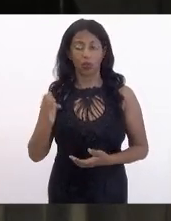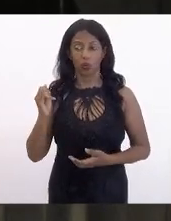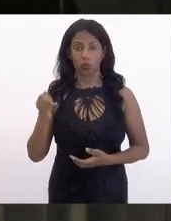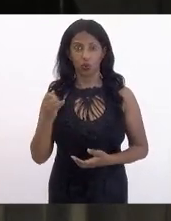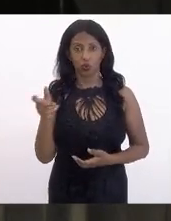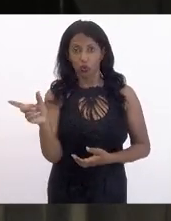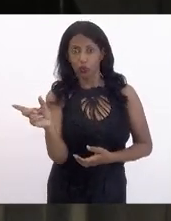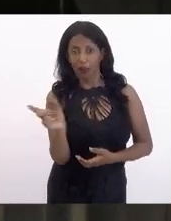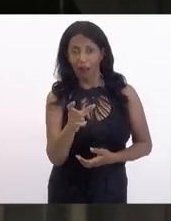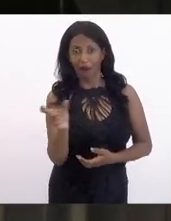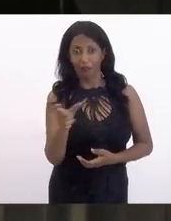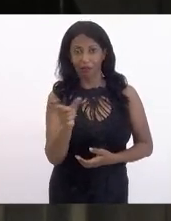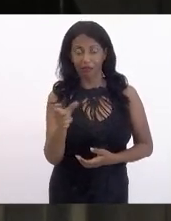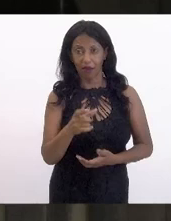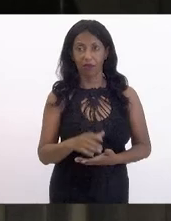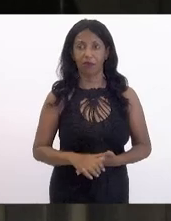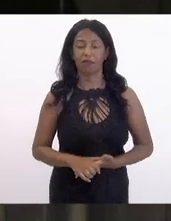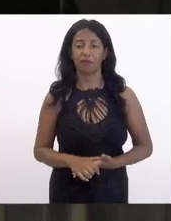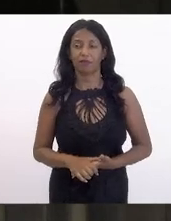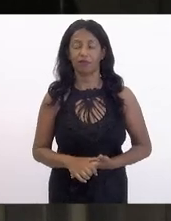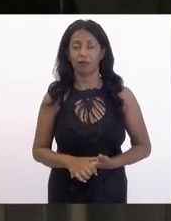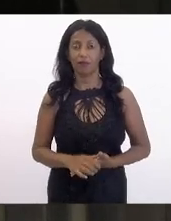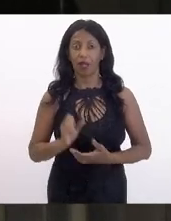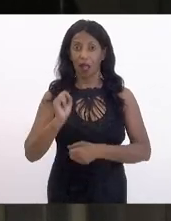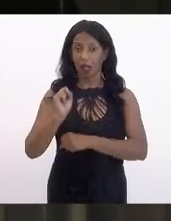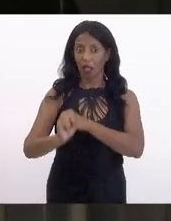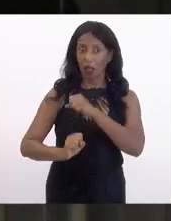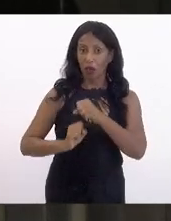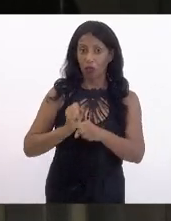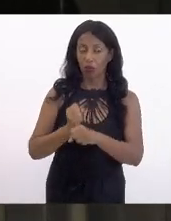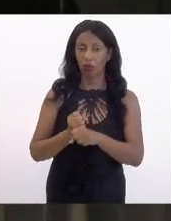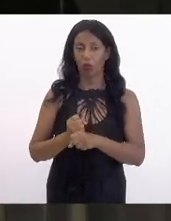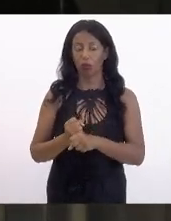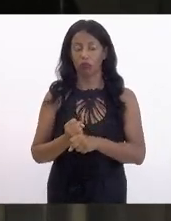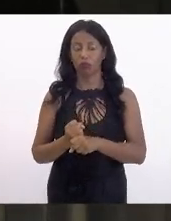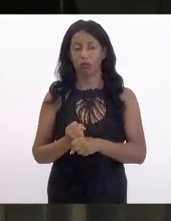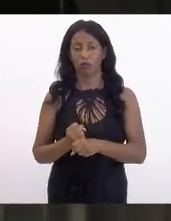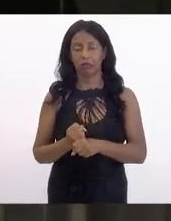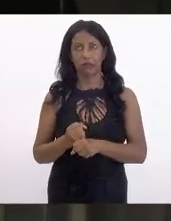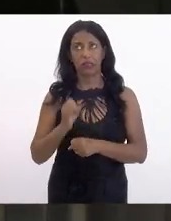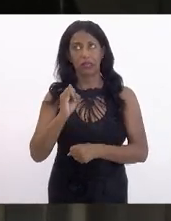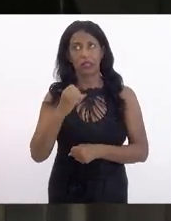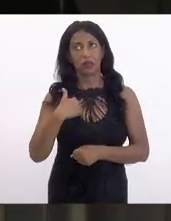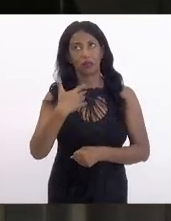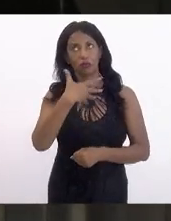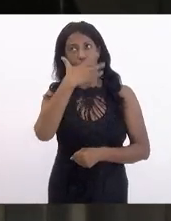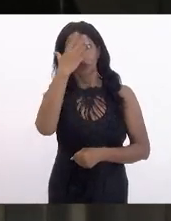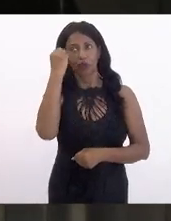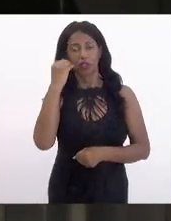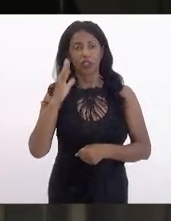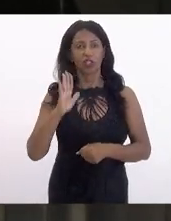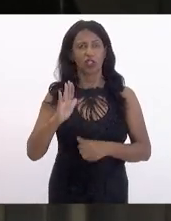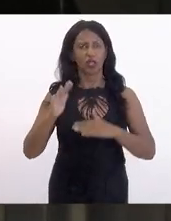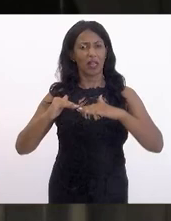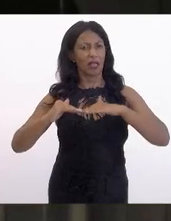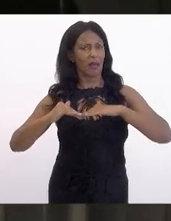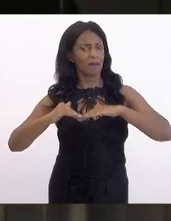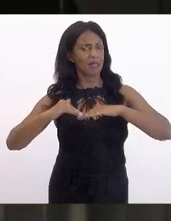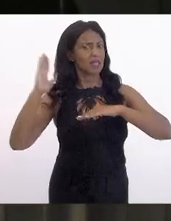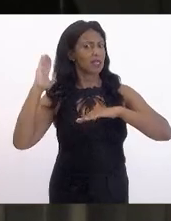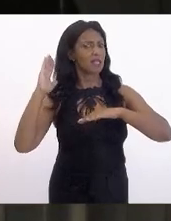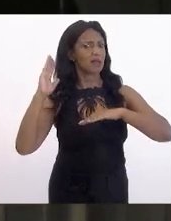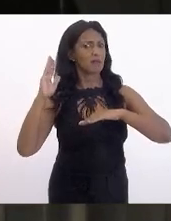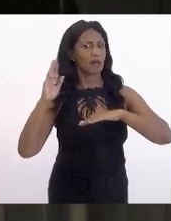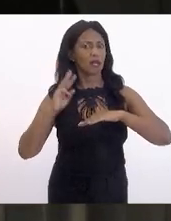juros nos cartões de crédito anuais salvo erro de memória já estão acima